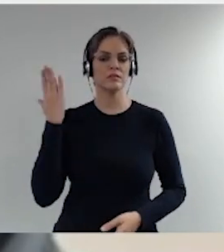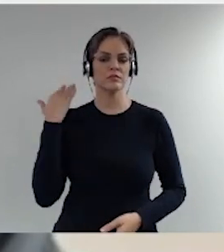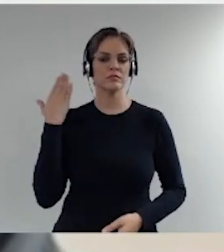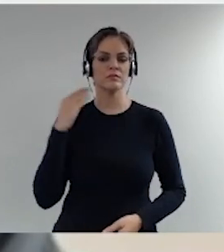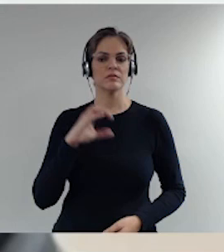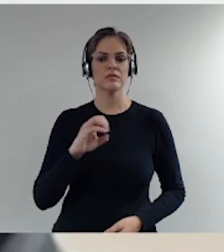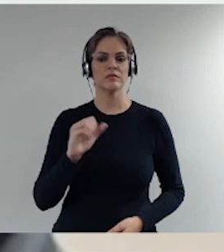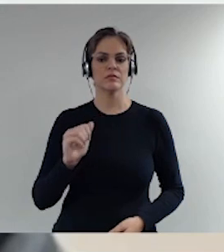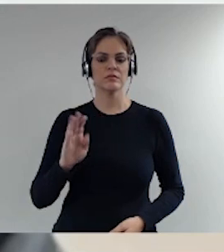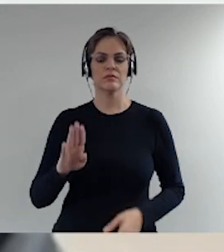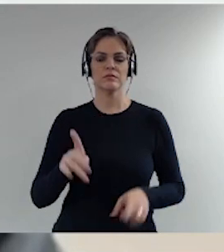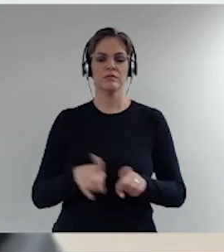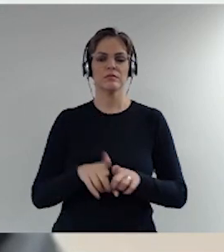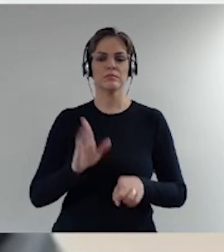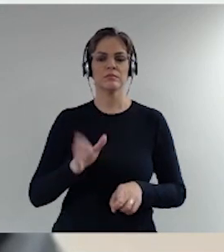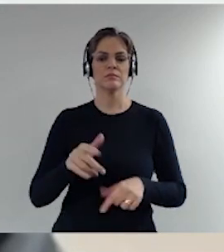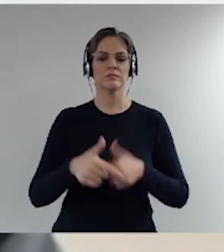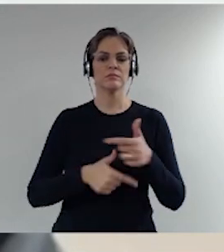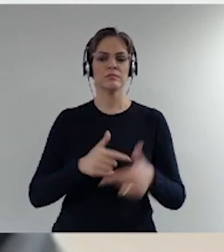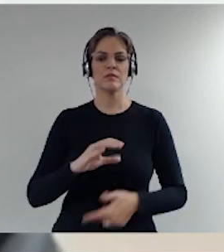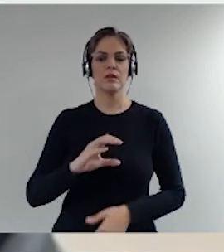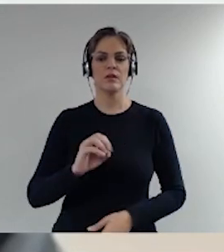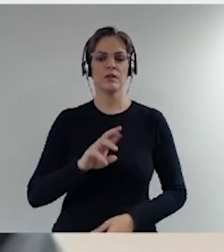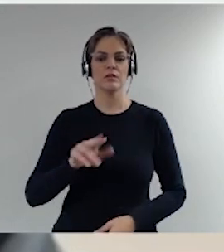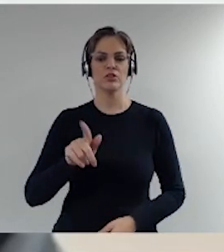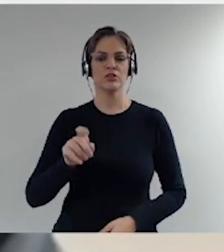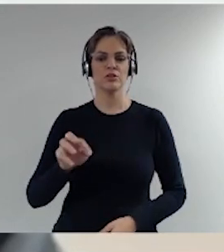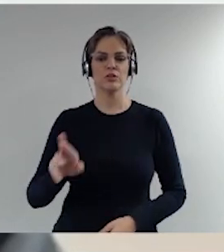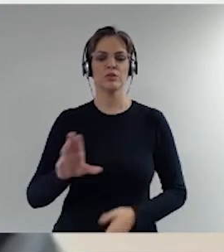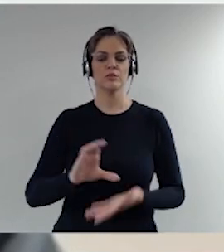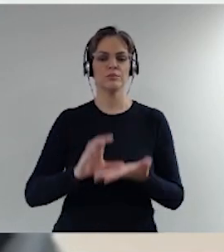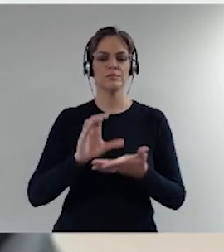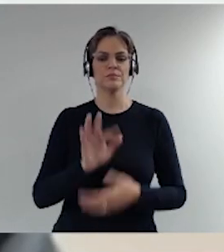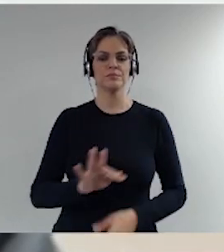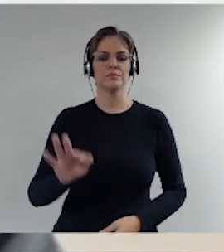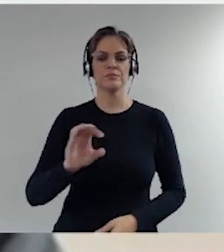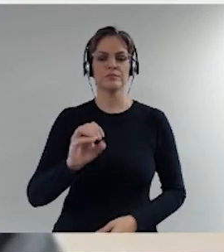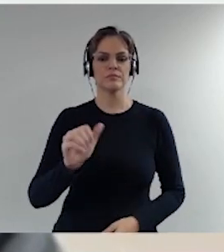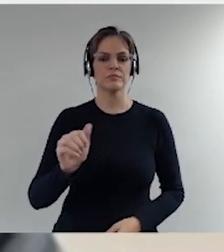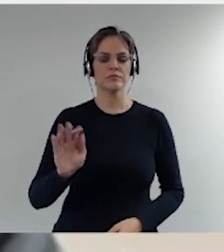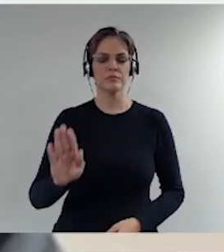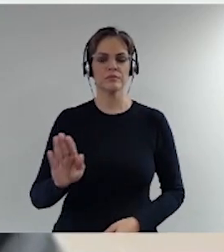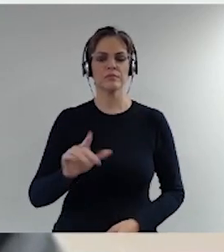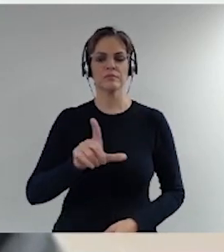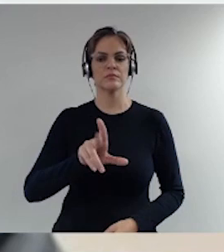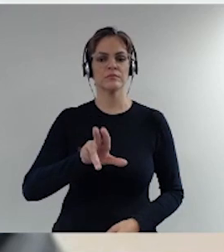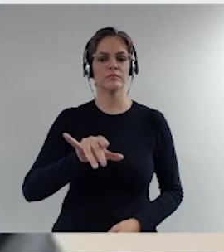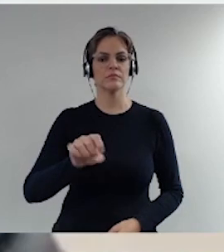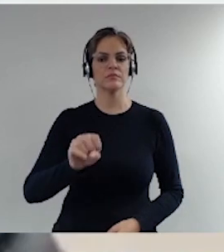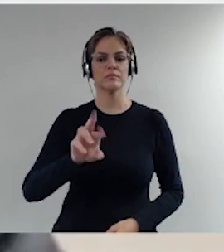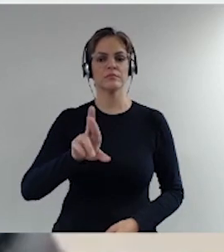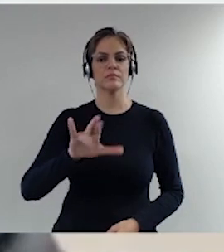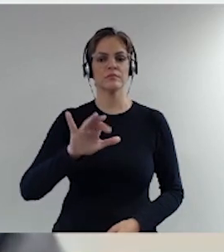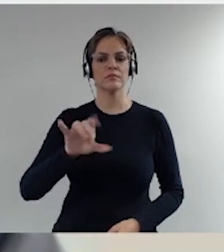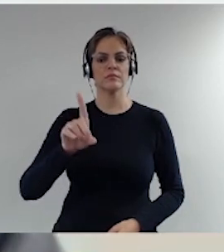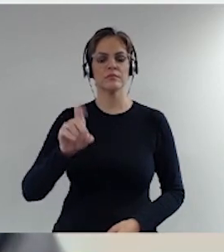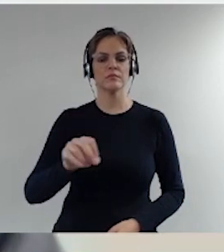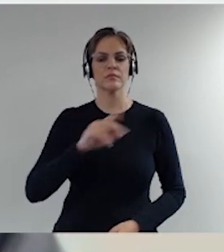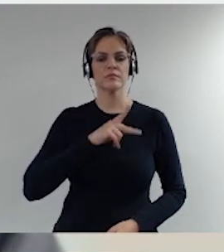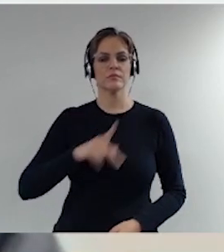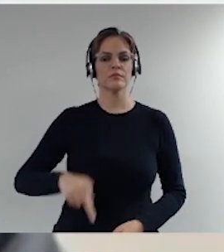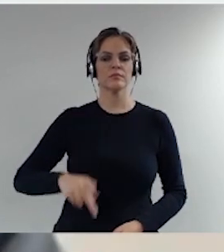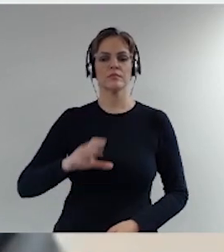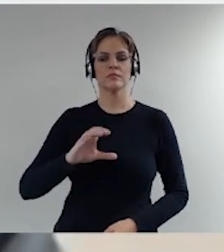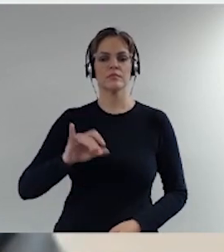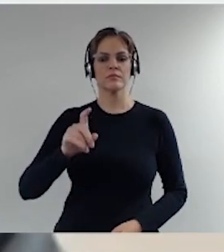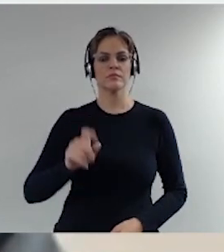e também atuou como corregedor nacional adjunto do Conselho Federal da OAB. Dr. Luiz Ricardo Davanzo, presidente